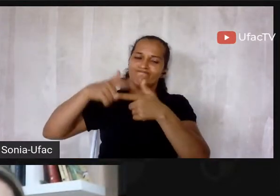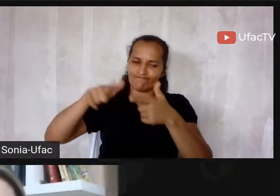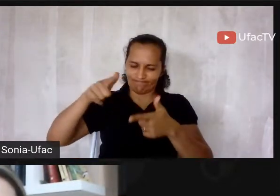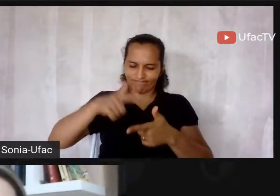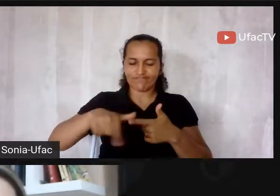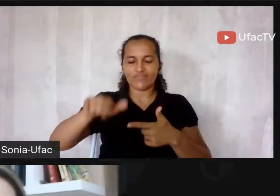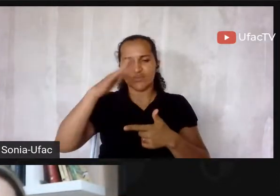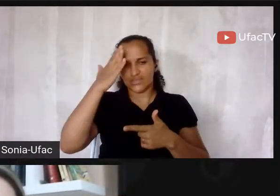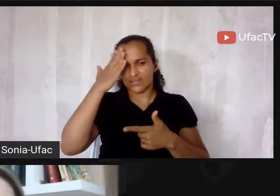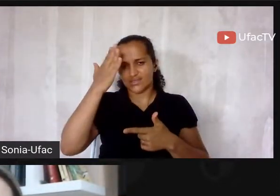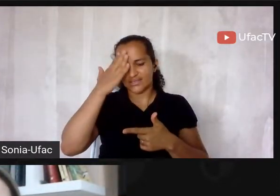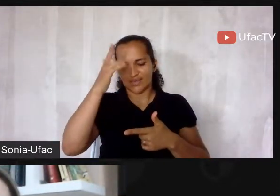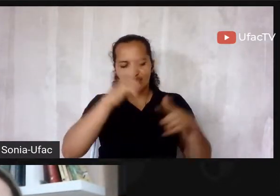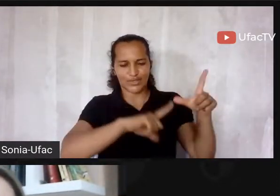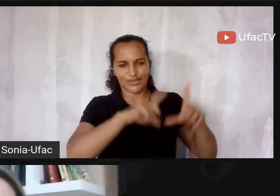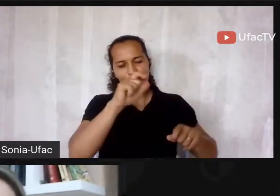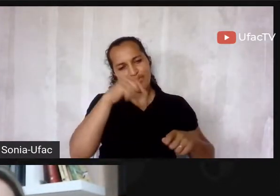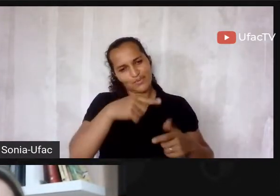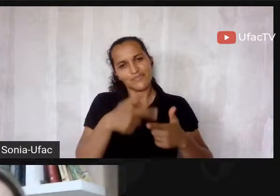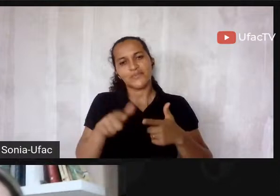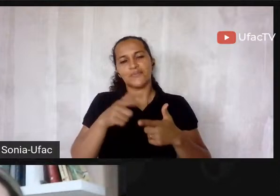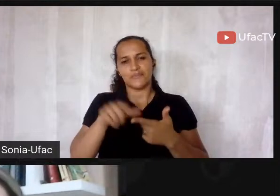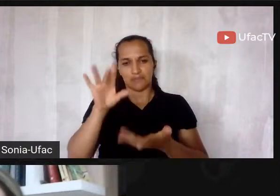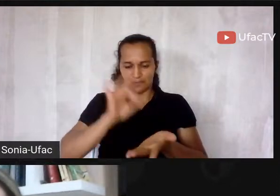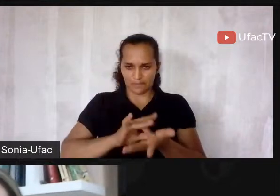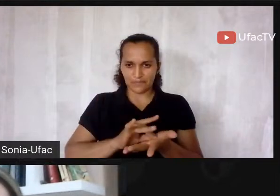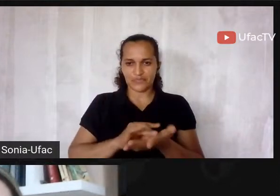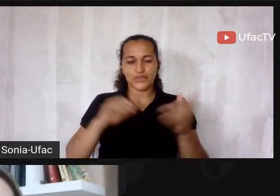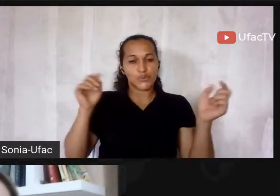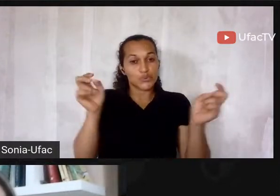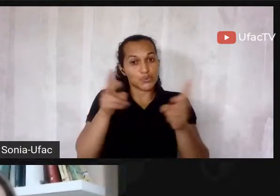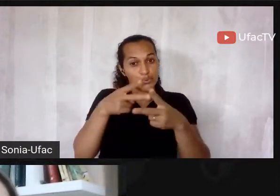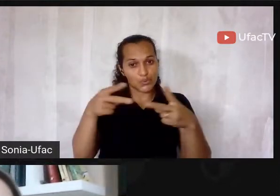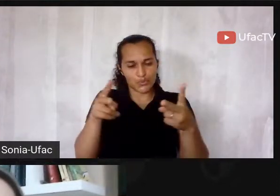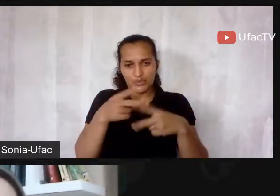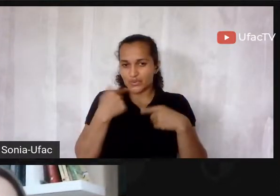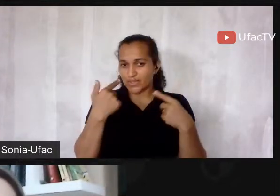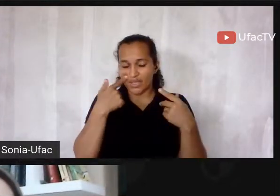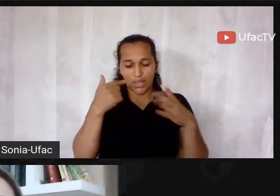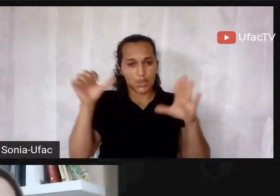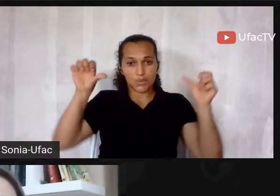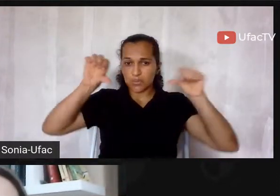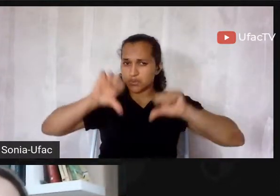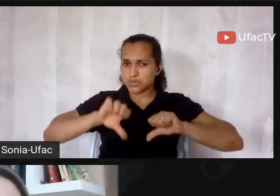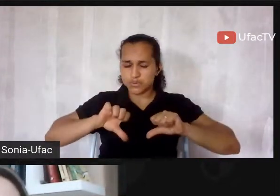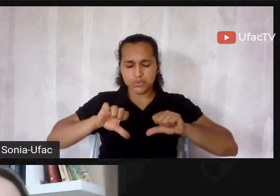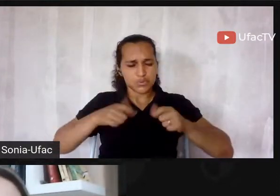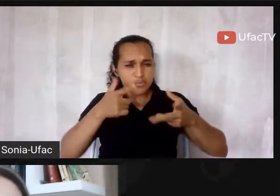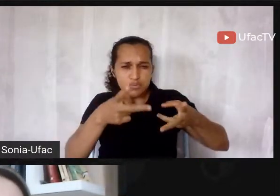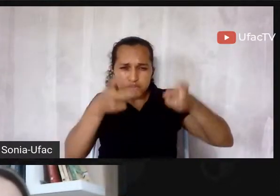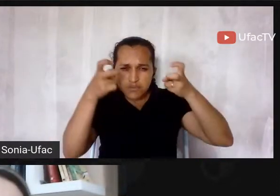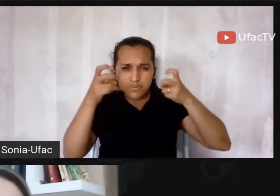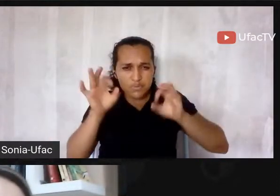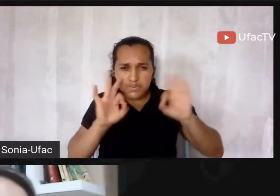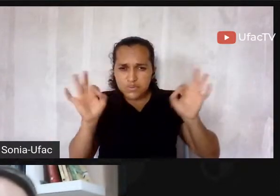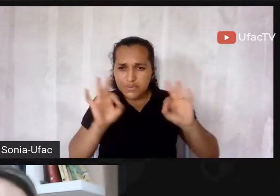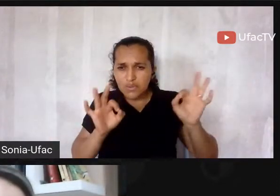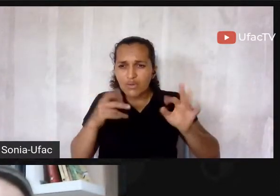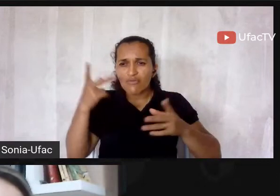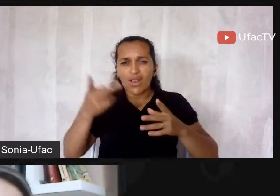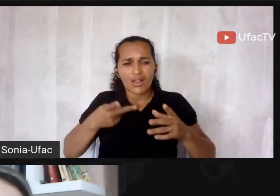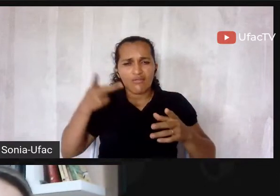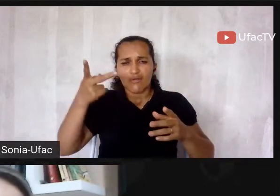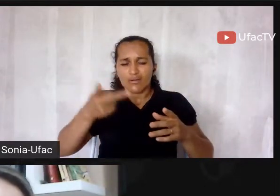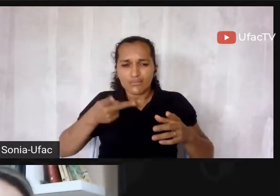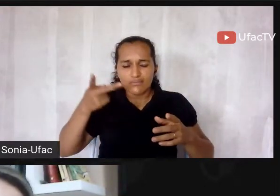é que é aqui no Acre, não Então, esse ventinho. aí, eu caí, não percebi, fiquei falando. Eu encerrei a minha apresentação sem